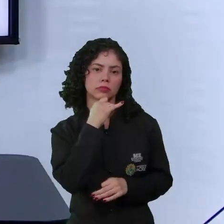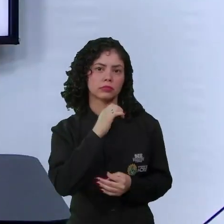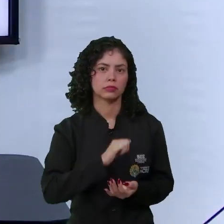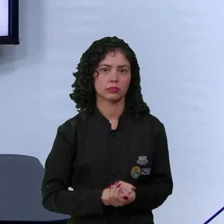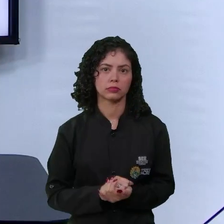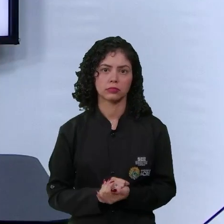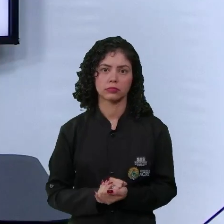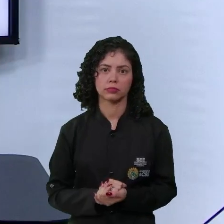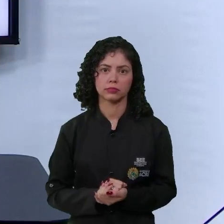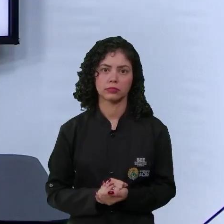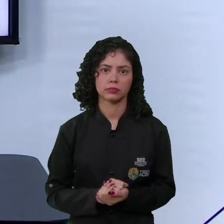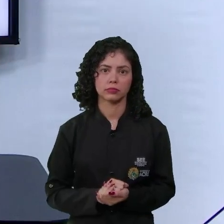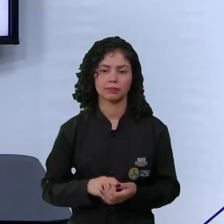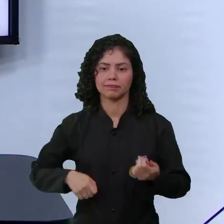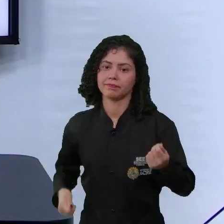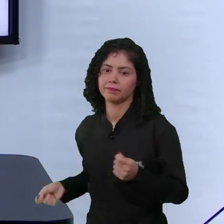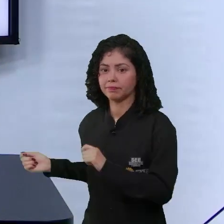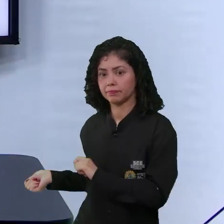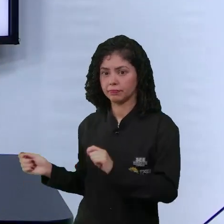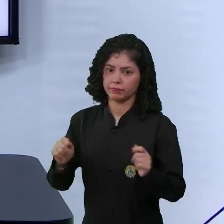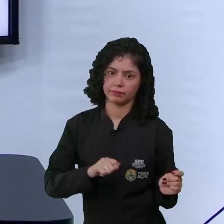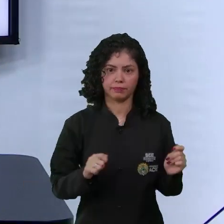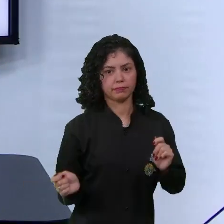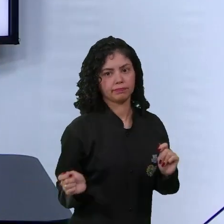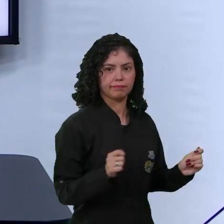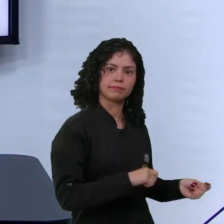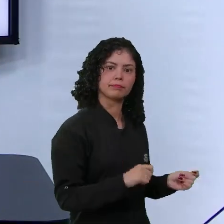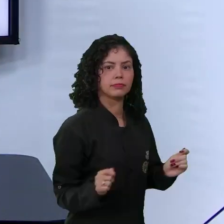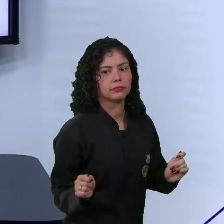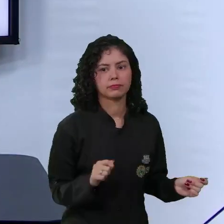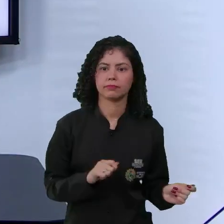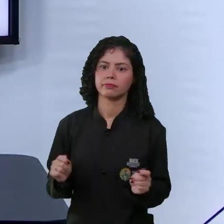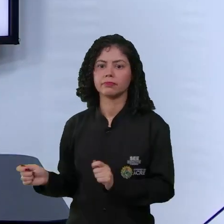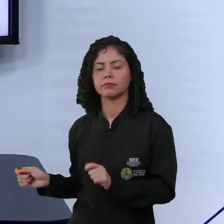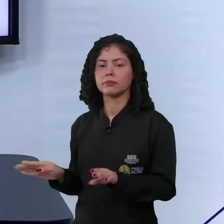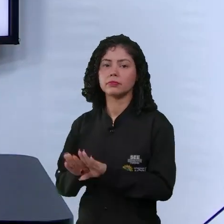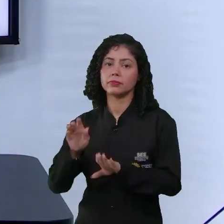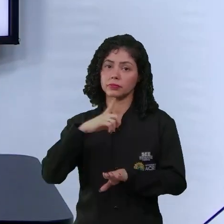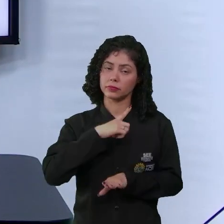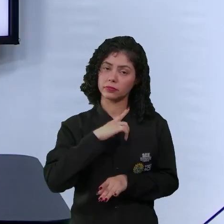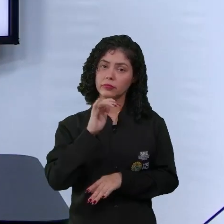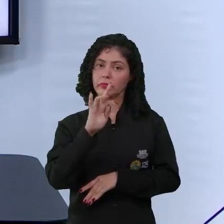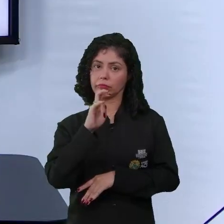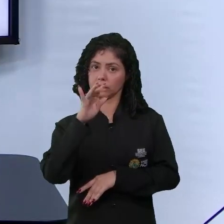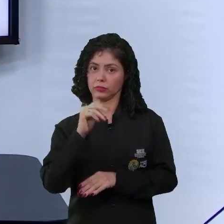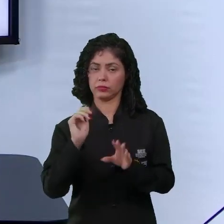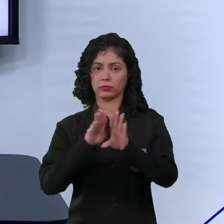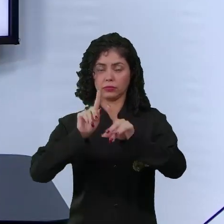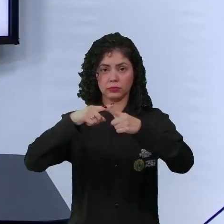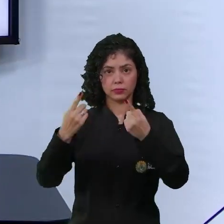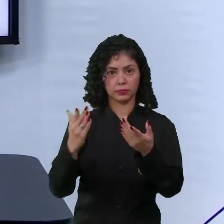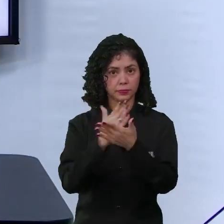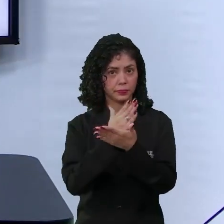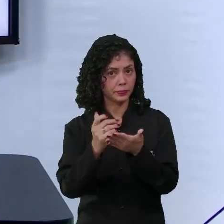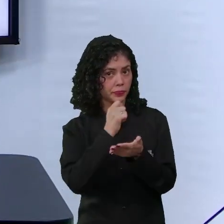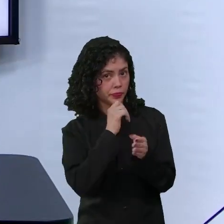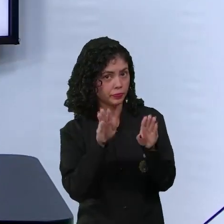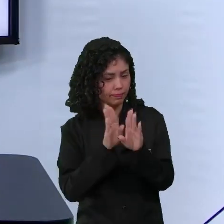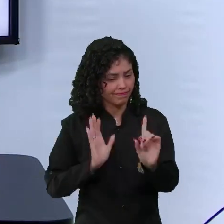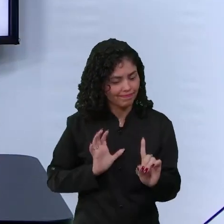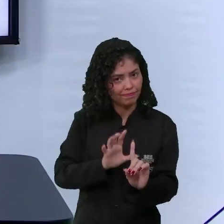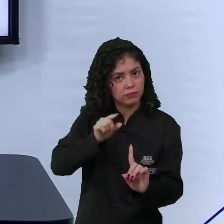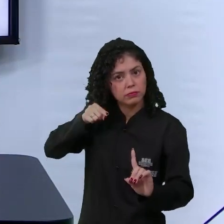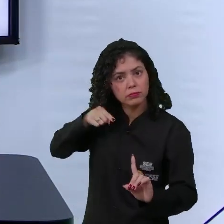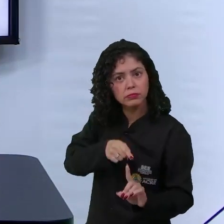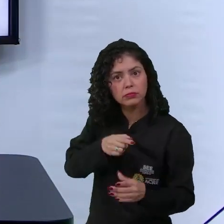a quadrilha, que era erudita, que era classista, mas que de algum momento foi reprimida porque